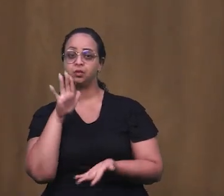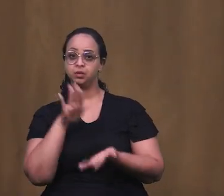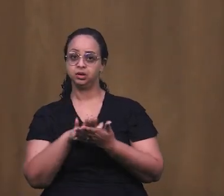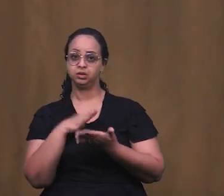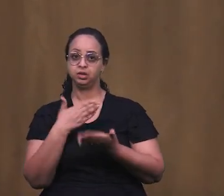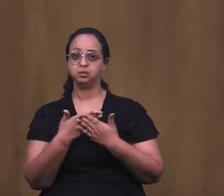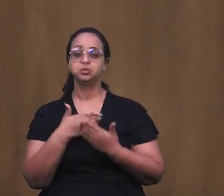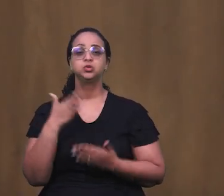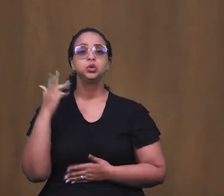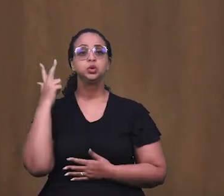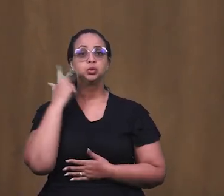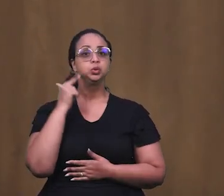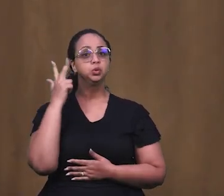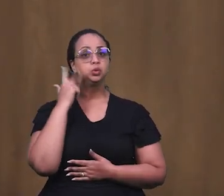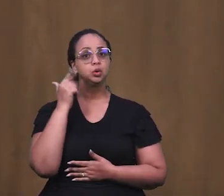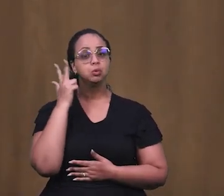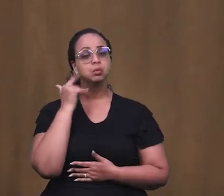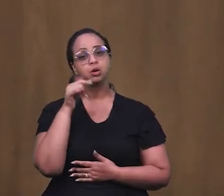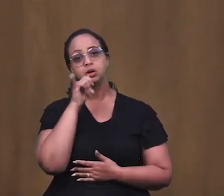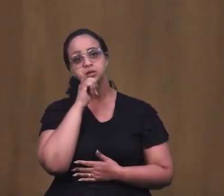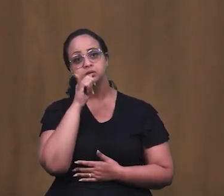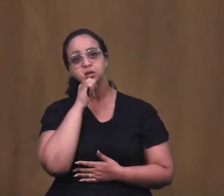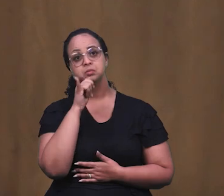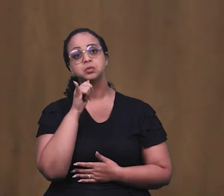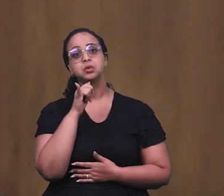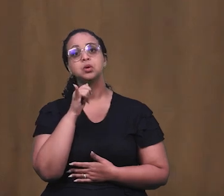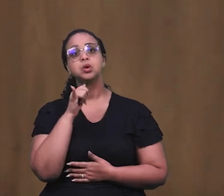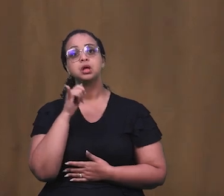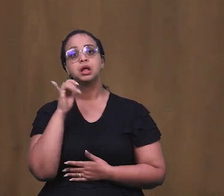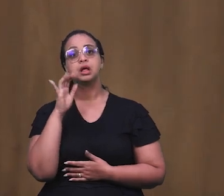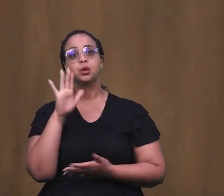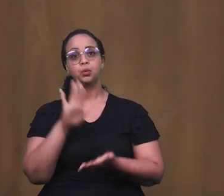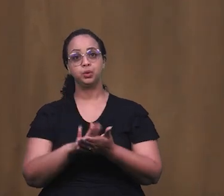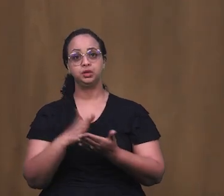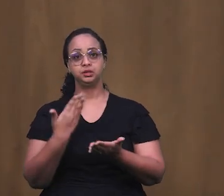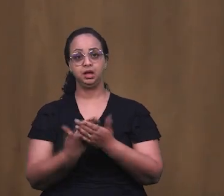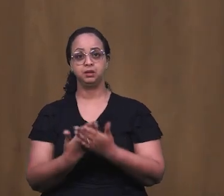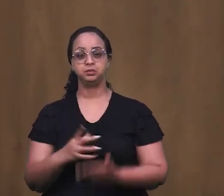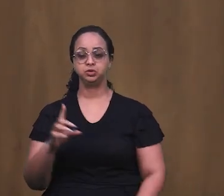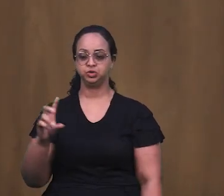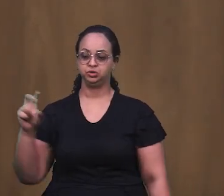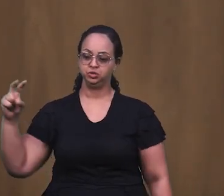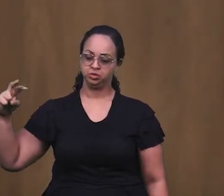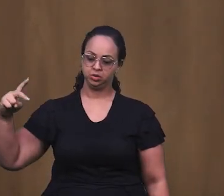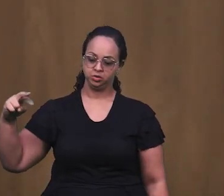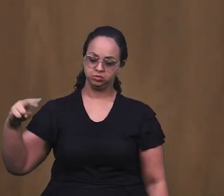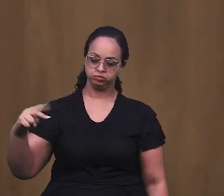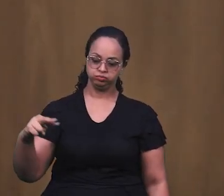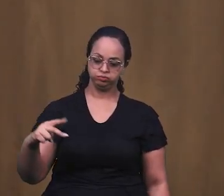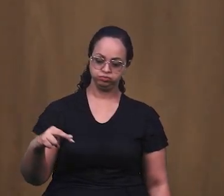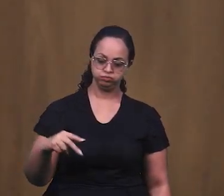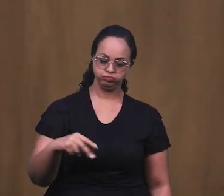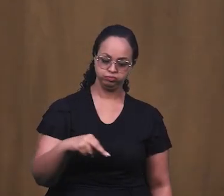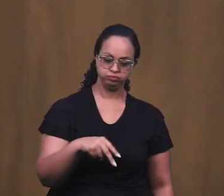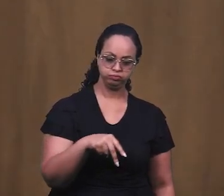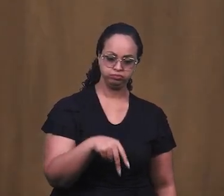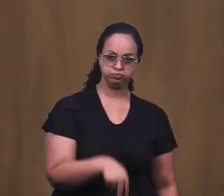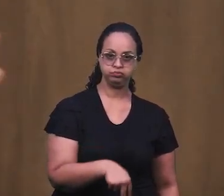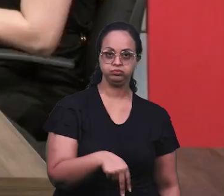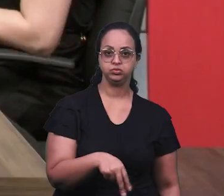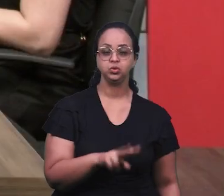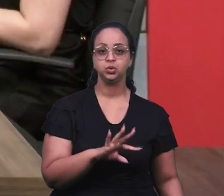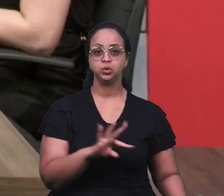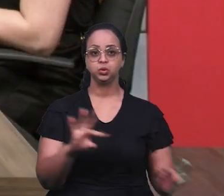né? É muito comum. O intérprete, ele vai para dentro do batistério. Porque tudo que acontece com o ouvinte